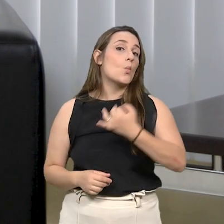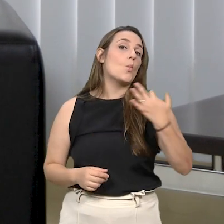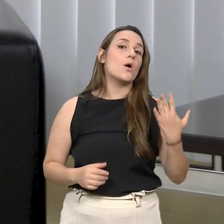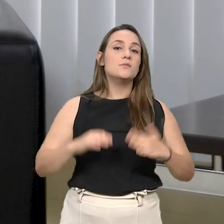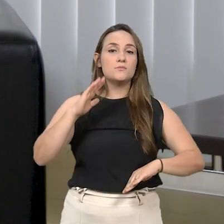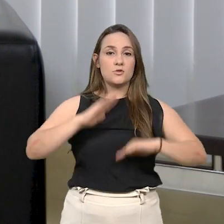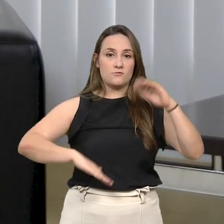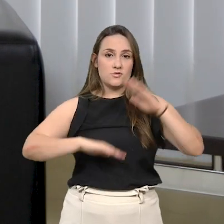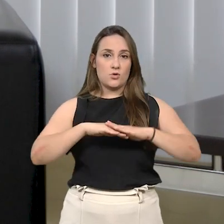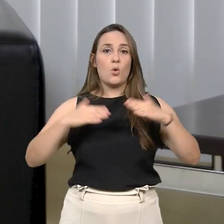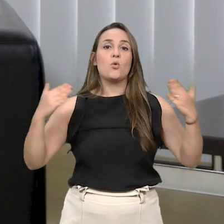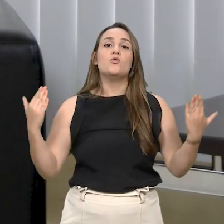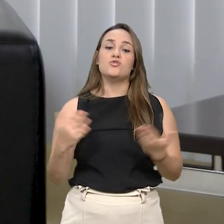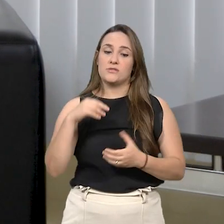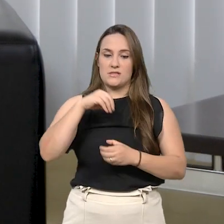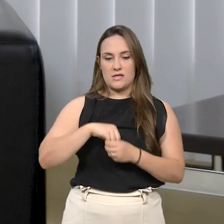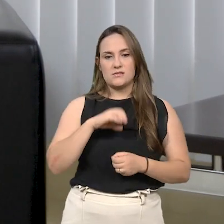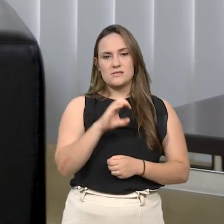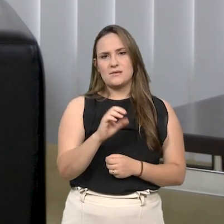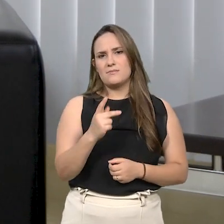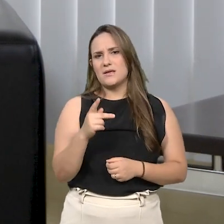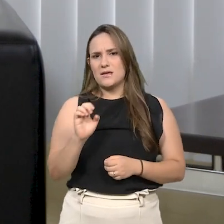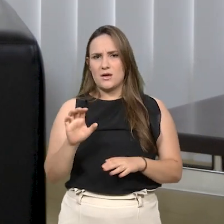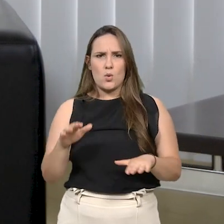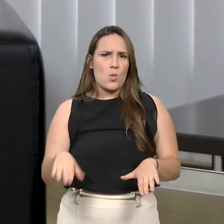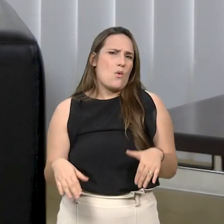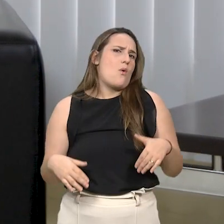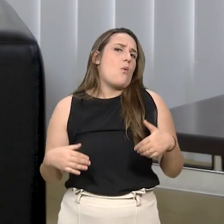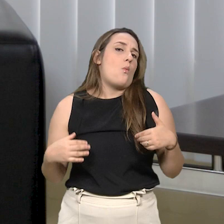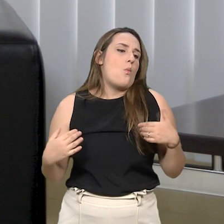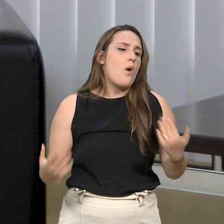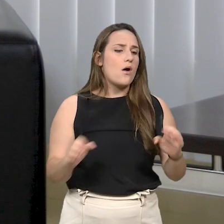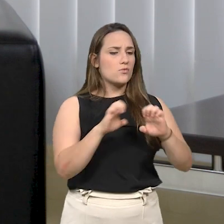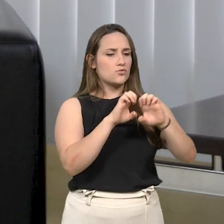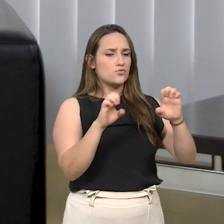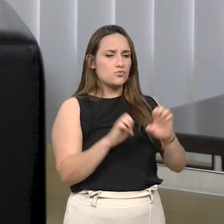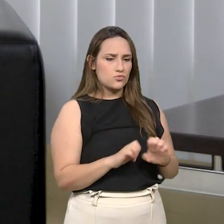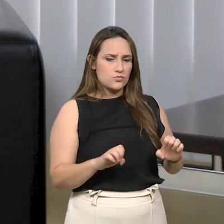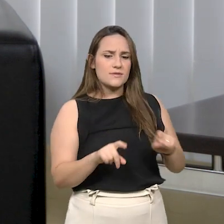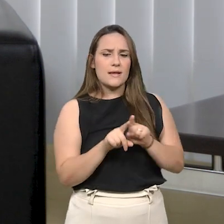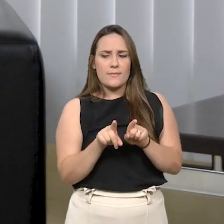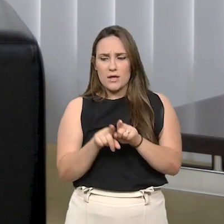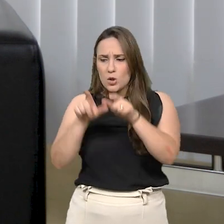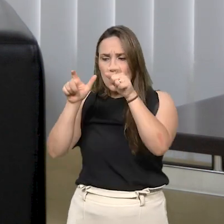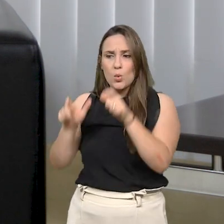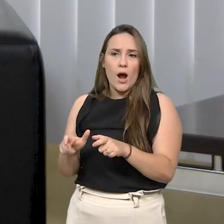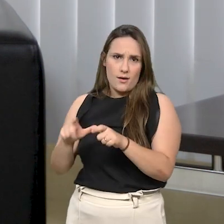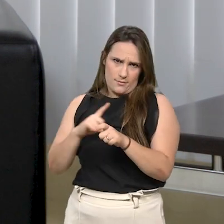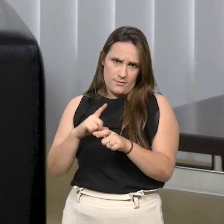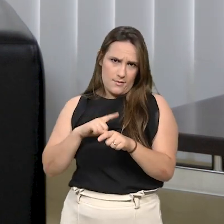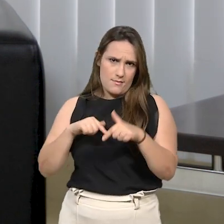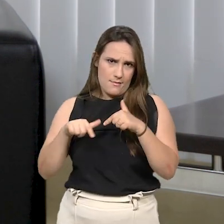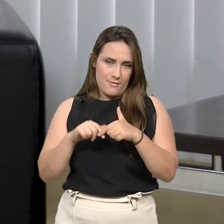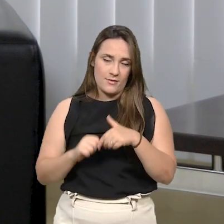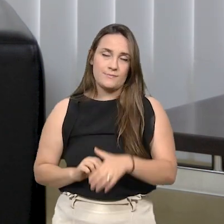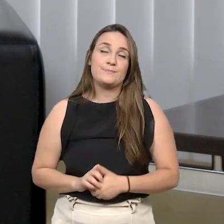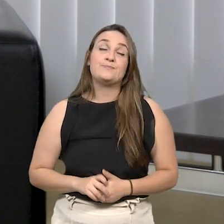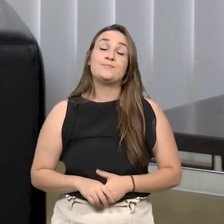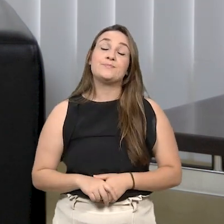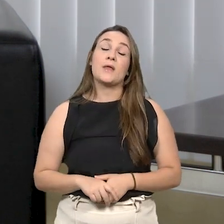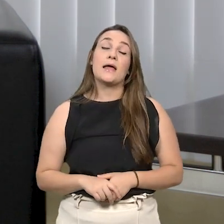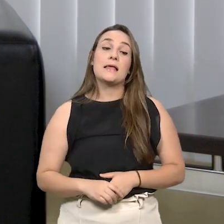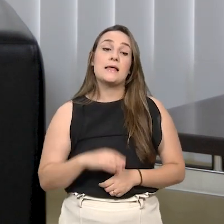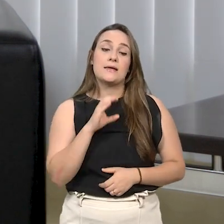fazem parte da CPE hoje? Qual é a estrutura, não só de pessoa, mas física também, né? A Central de